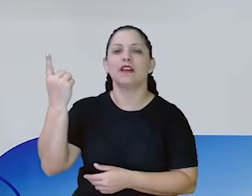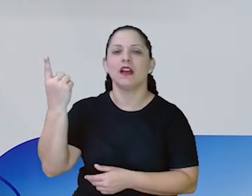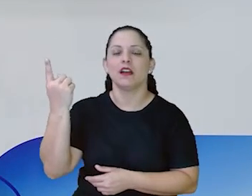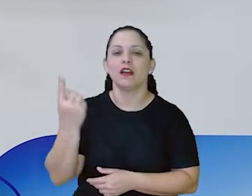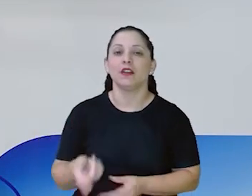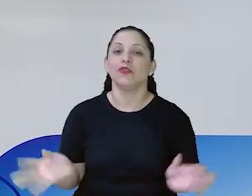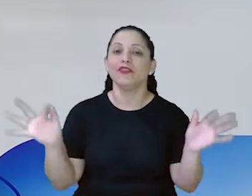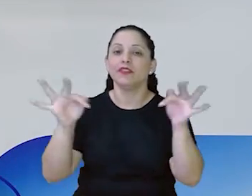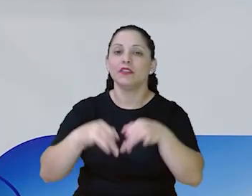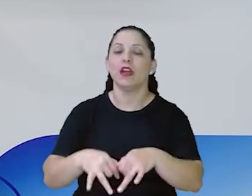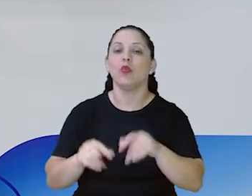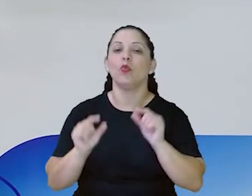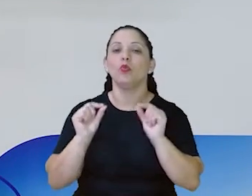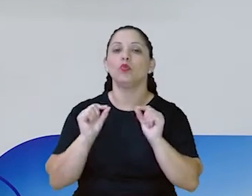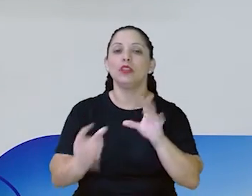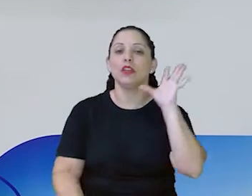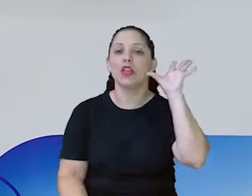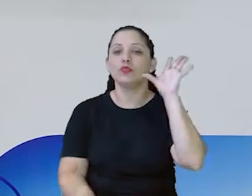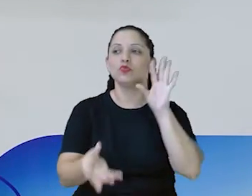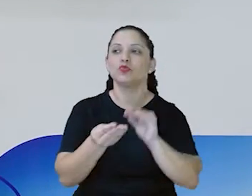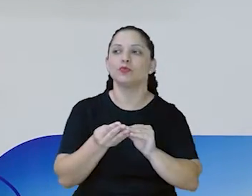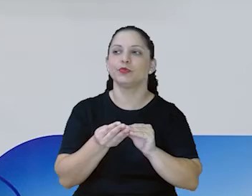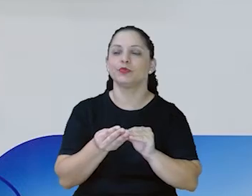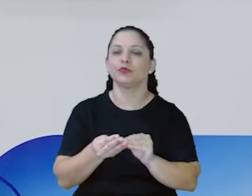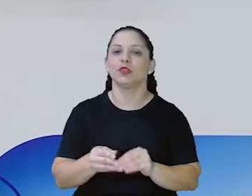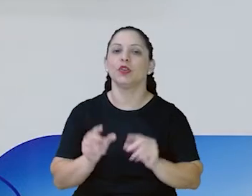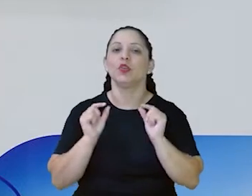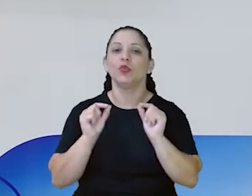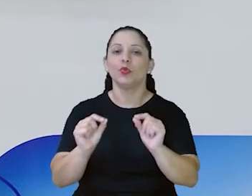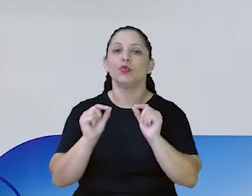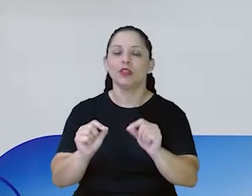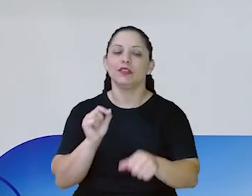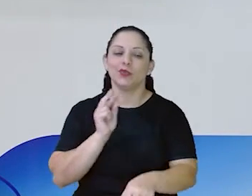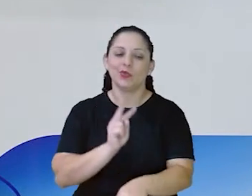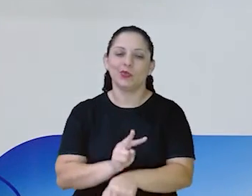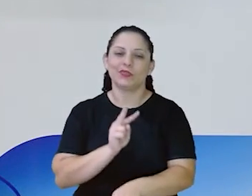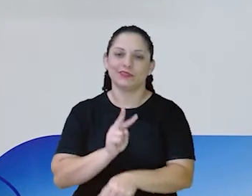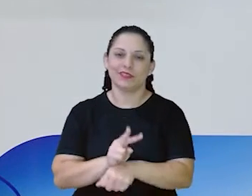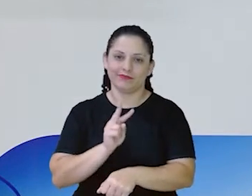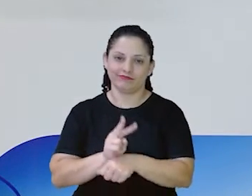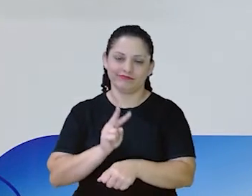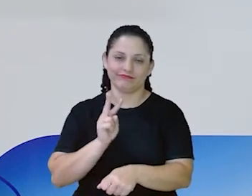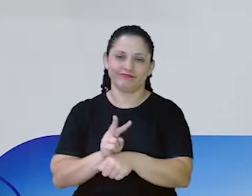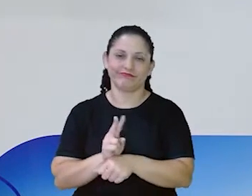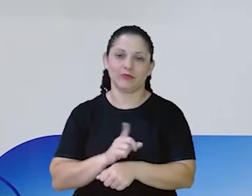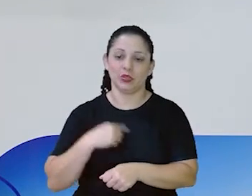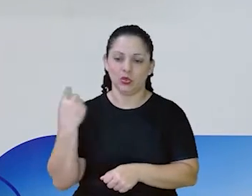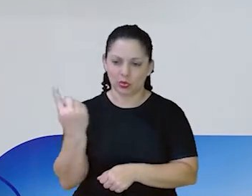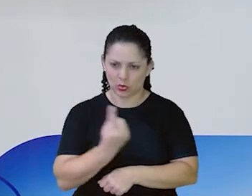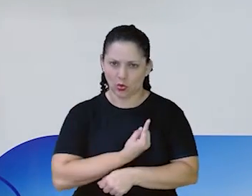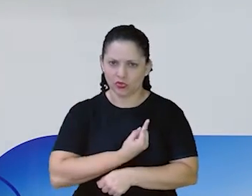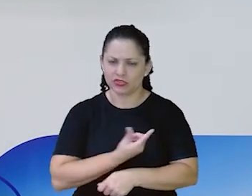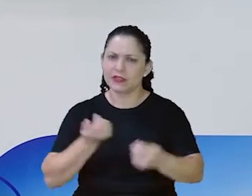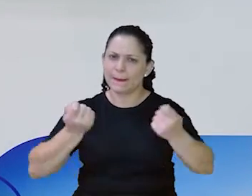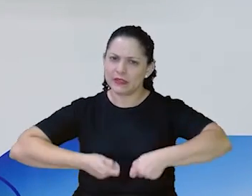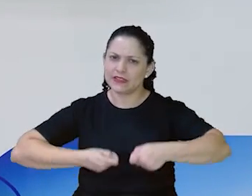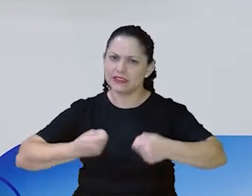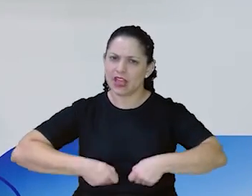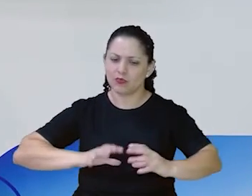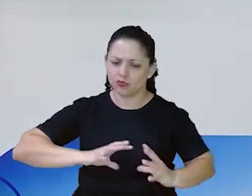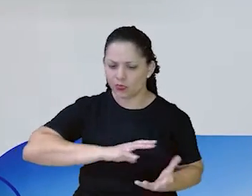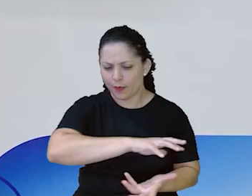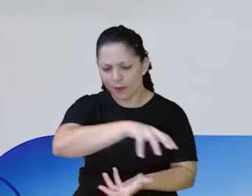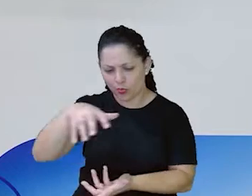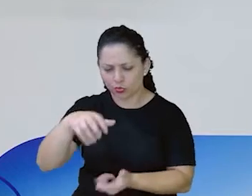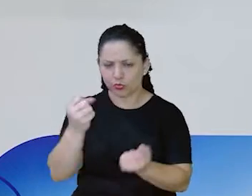se resume numa coisa, que seria preservar. Nós precisamos da natureza, a